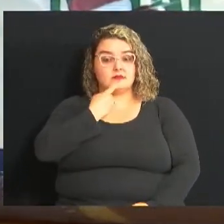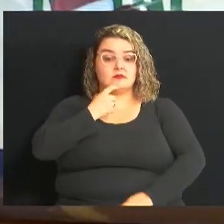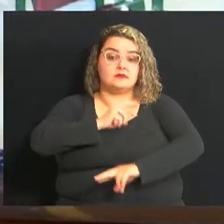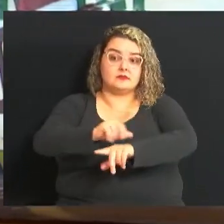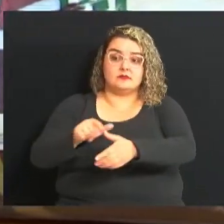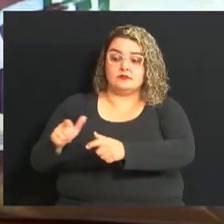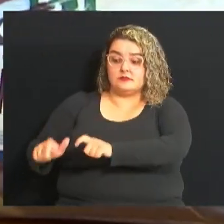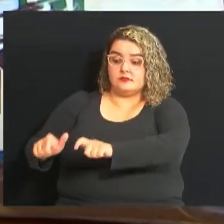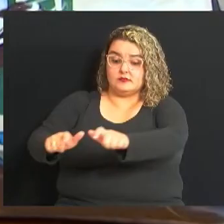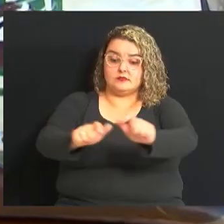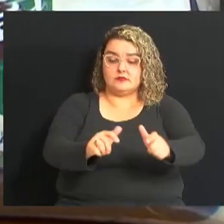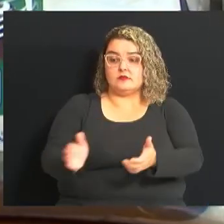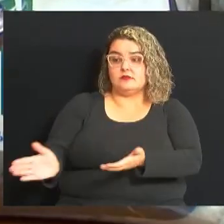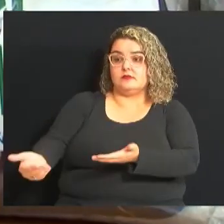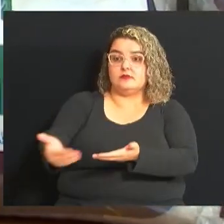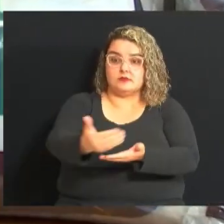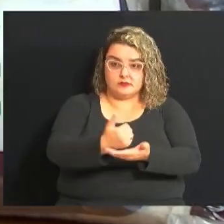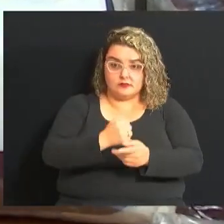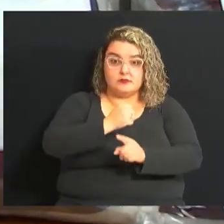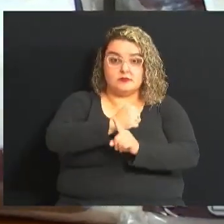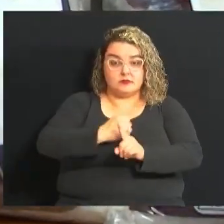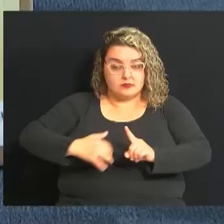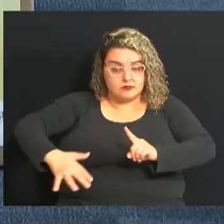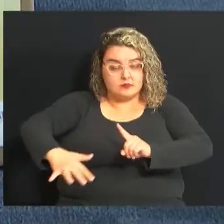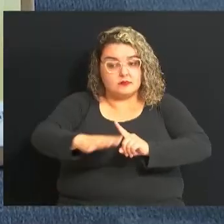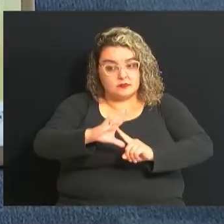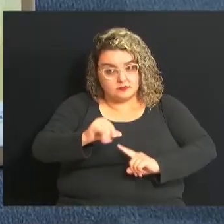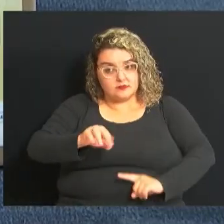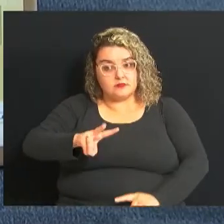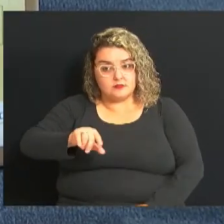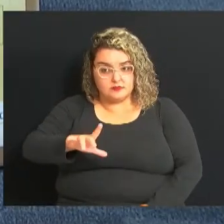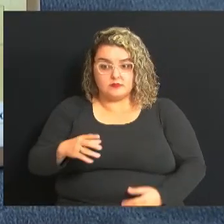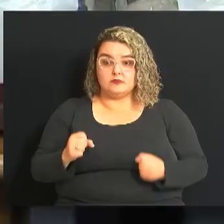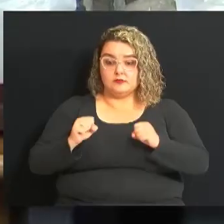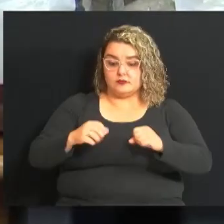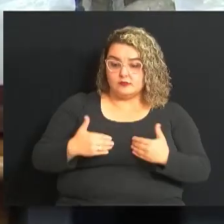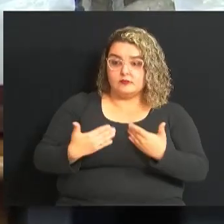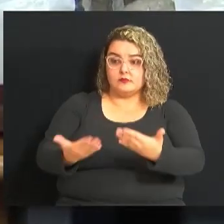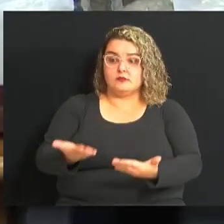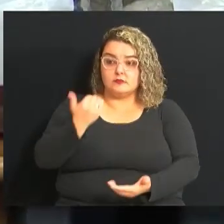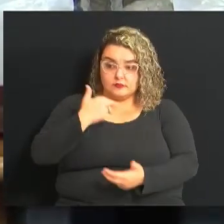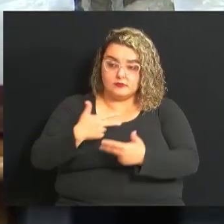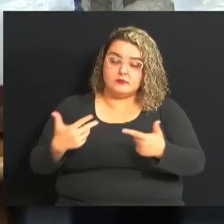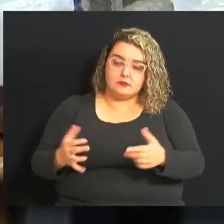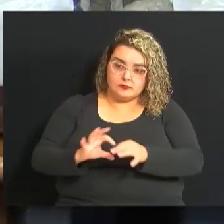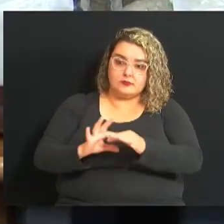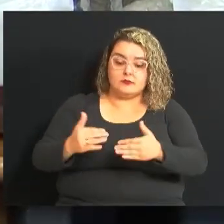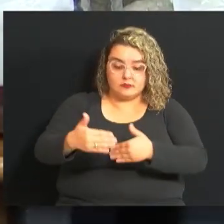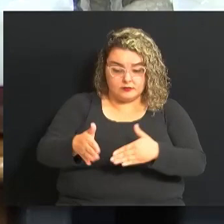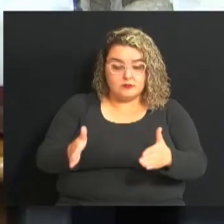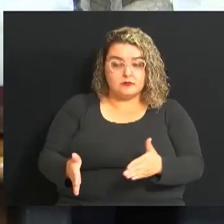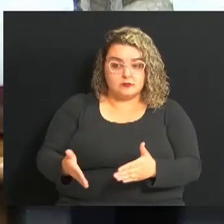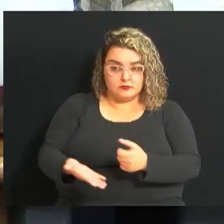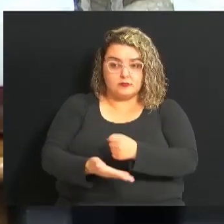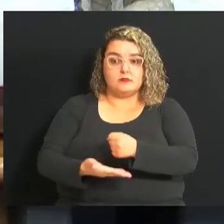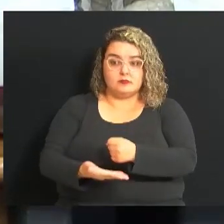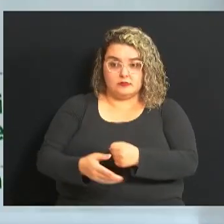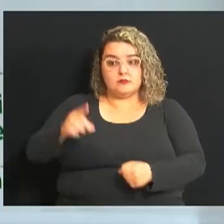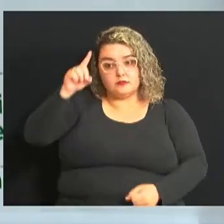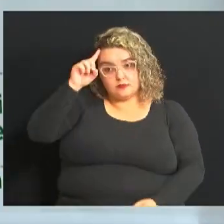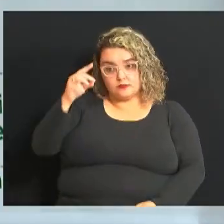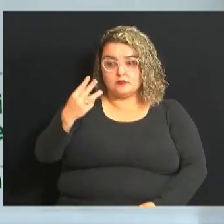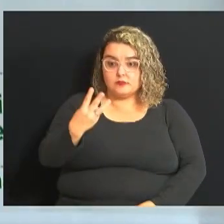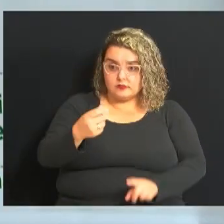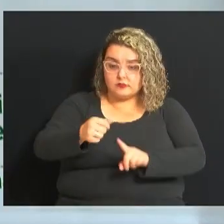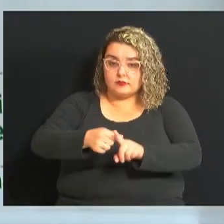sociedade civil possa contribuir. Serão aceitos alimentos avulsos e também cestas básicas. No dia 3 de